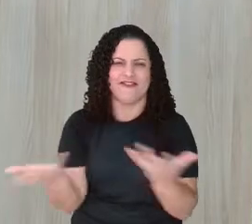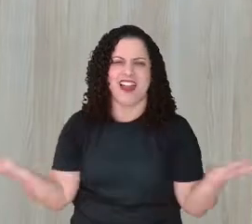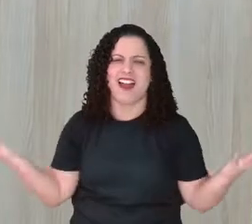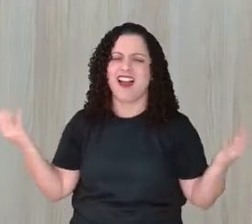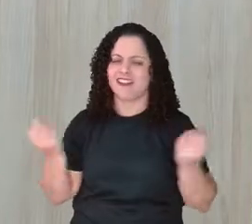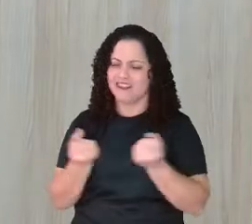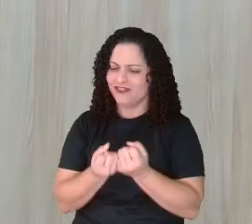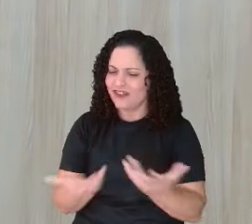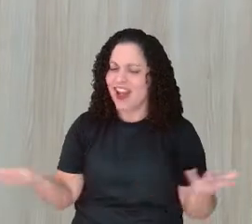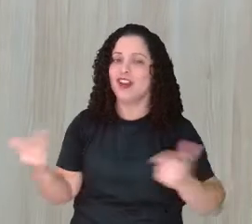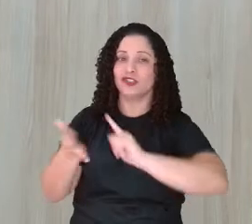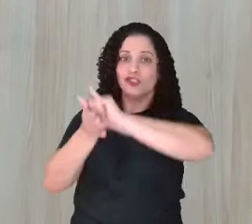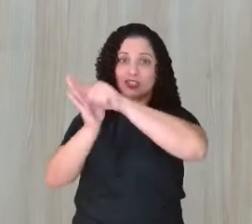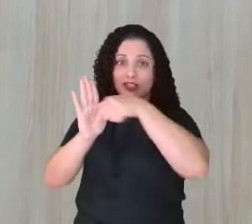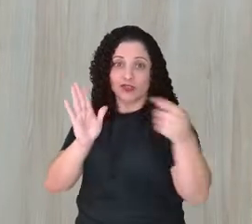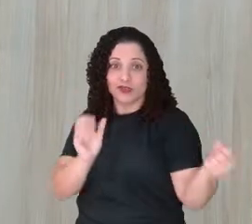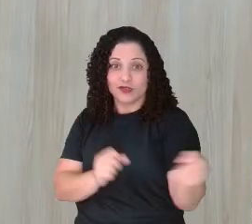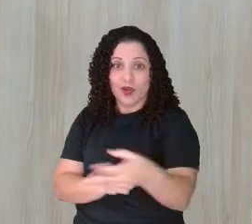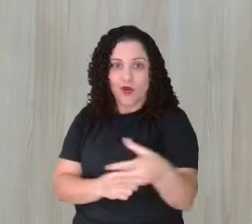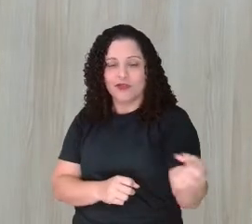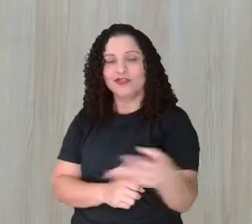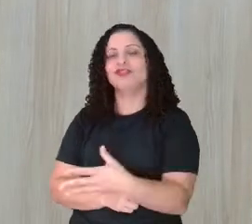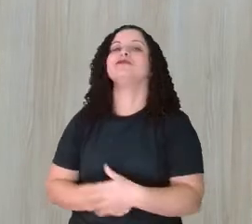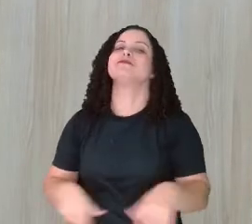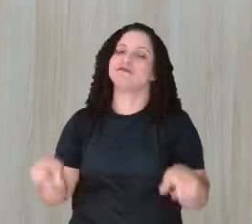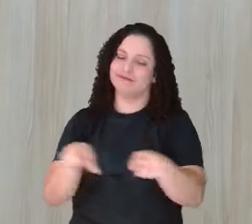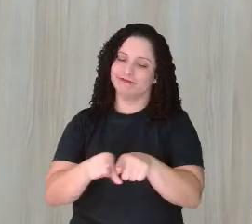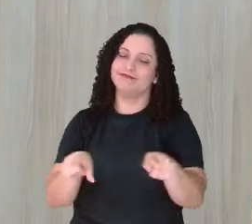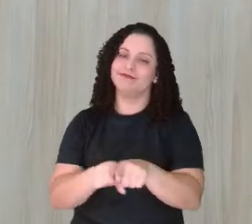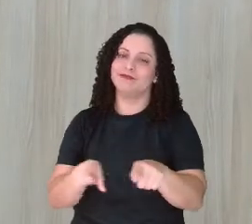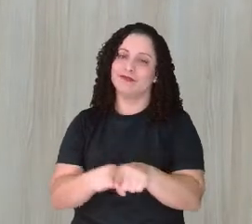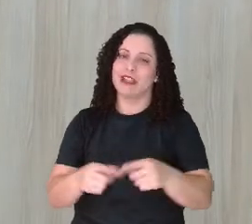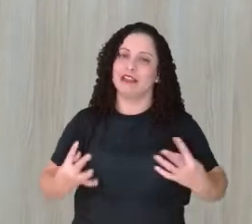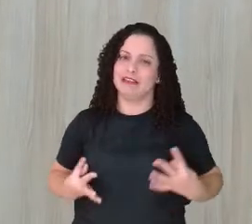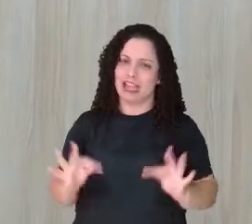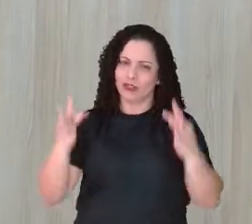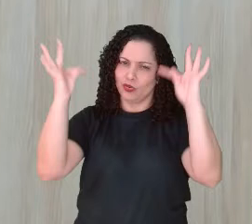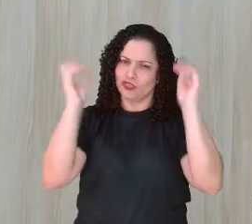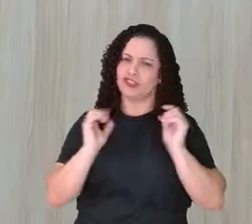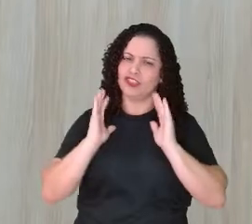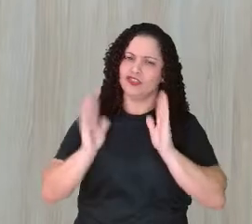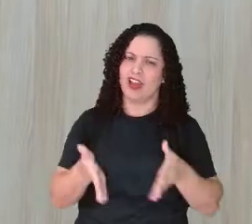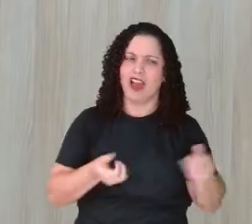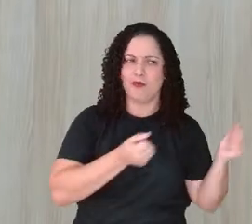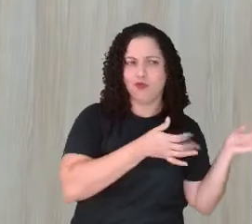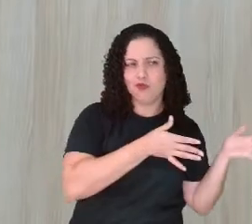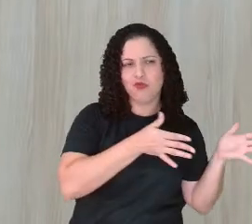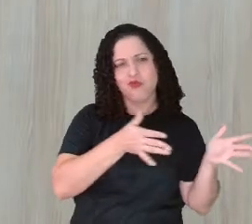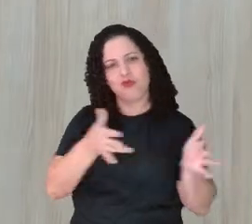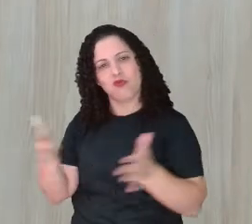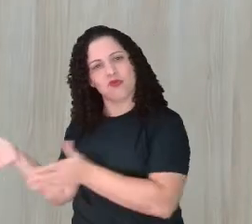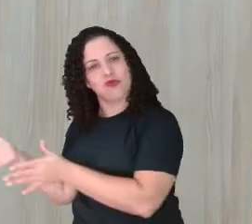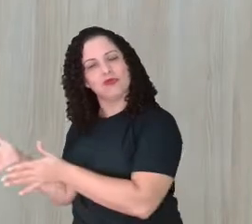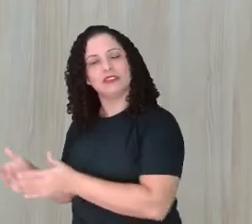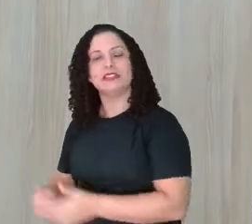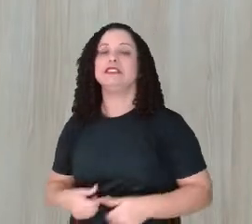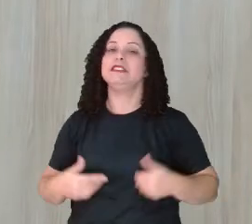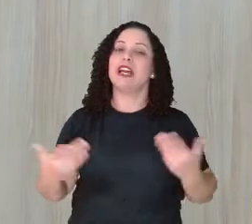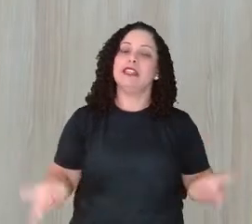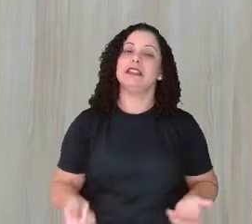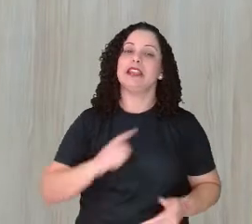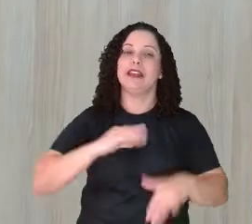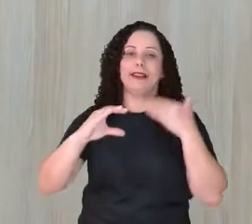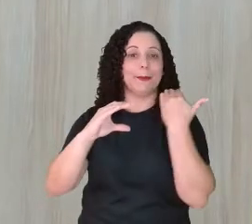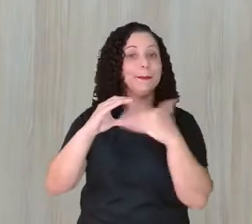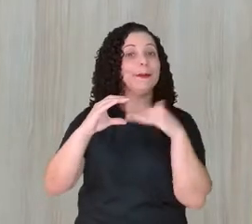vários gêneros novos, que não são tão novos, não é? Porque a tecnologia já vem aí avançando. E aí, a gente tem